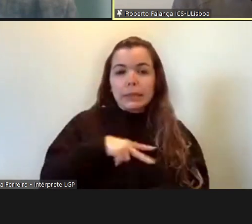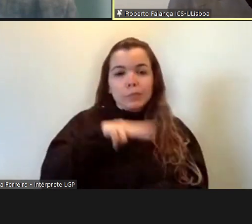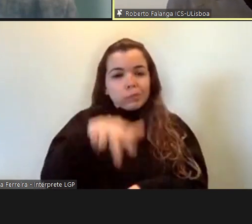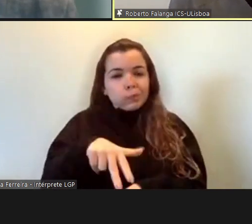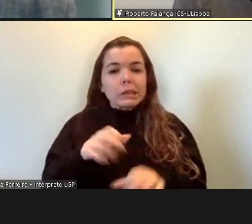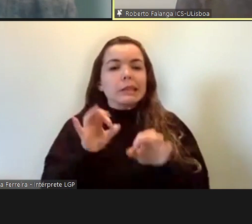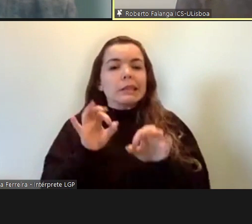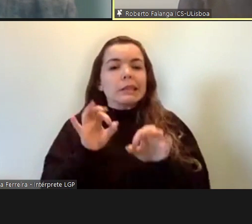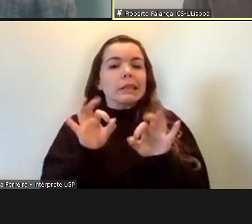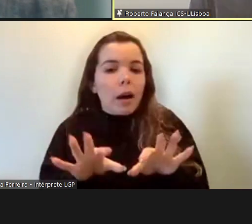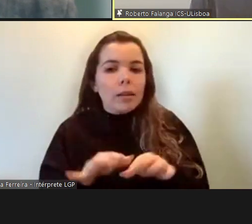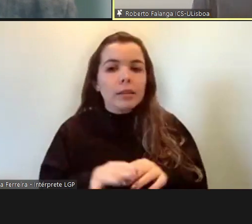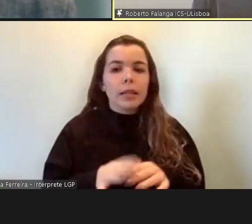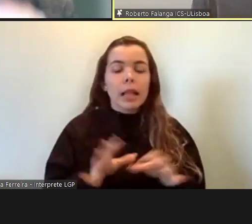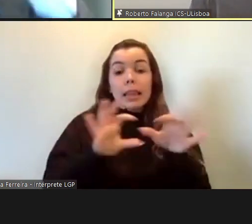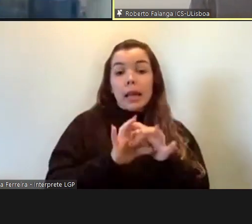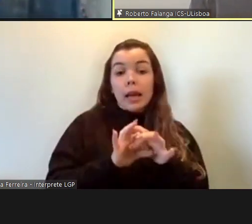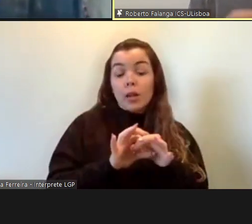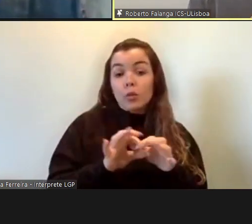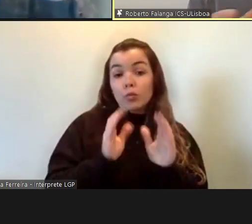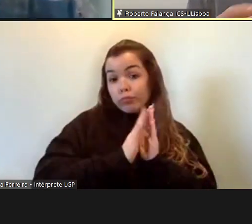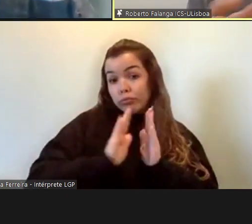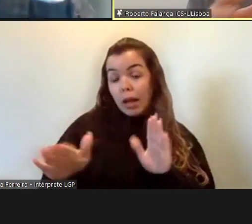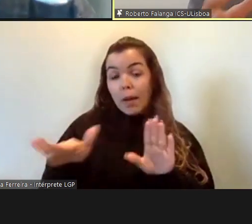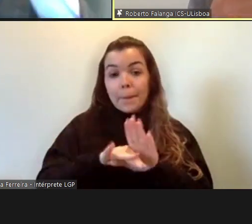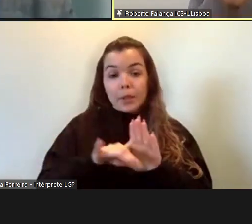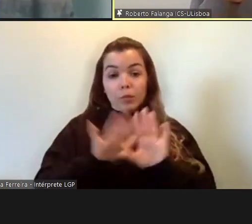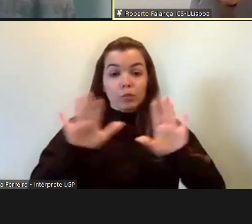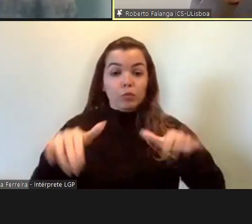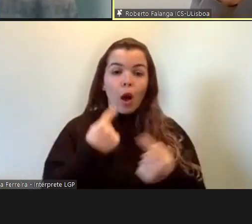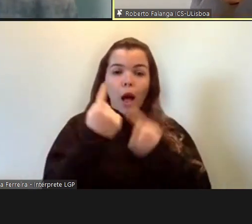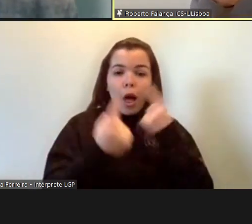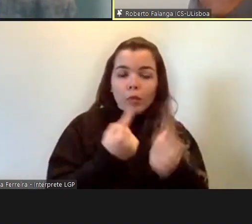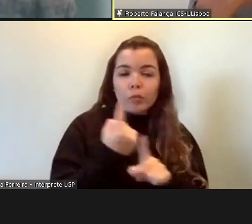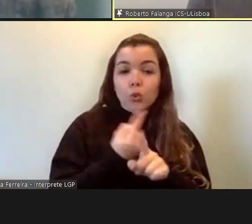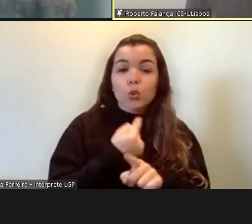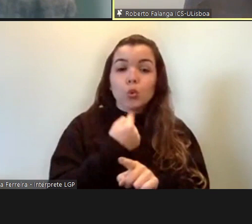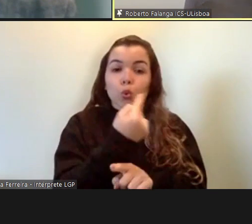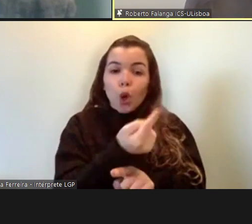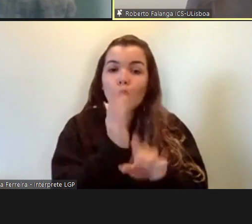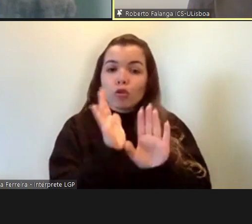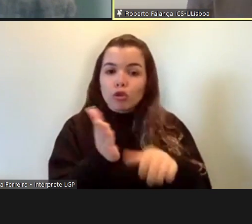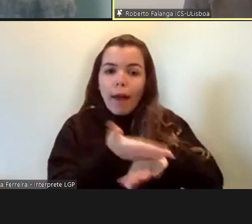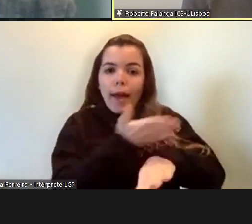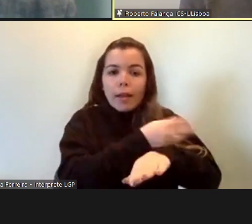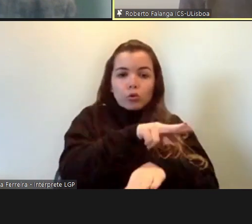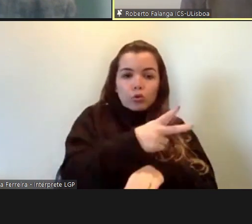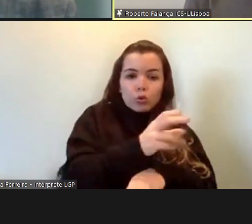de processos de participação. E vou pegar aqui em algumas coisas que foram referidas, tanto pelo Nuno como pela